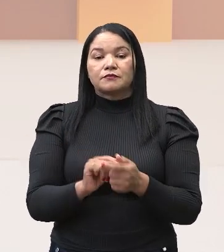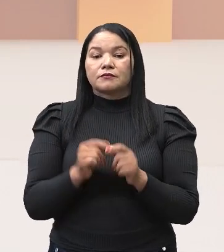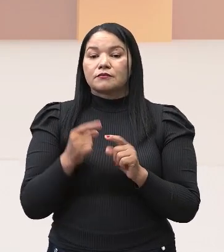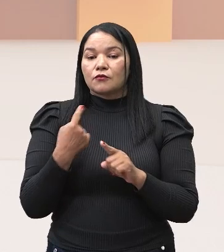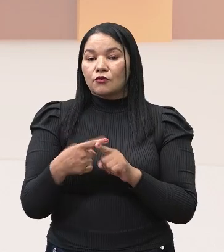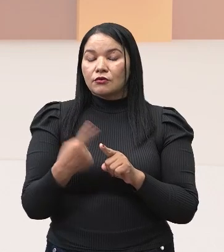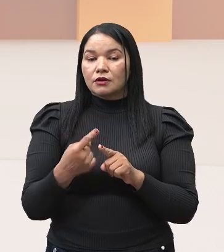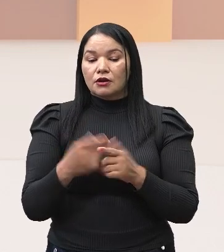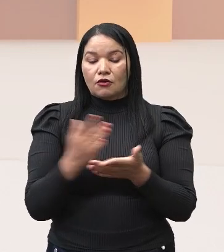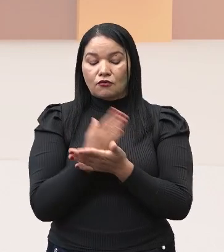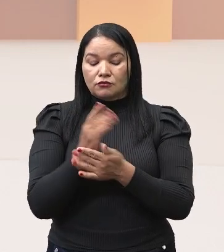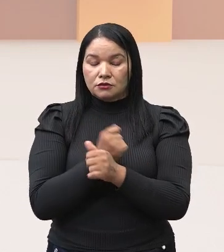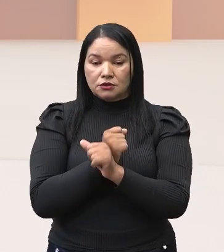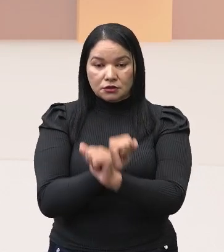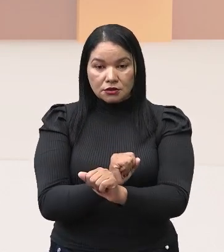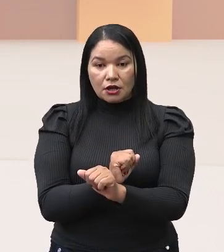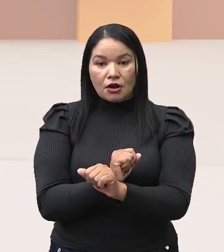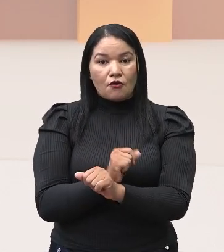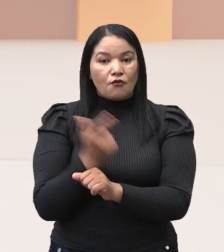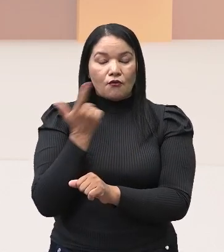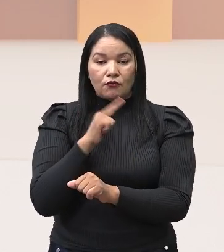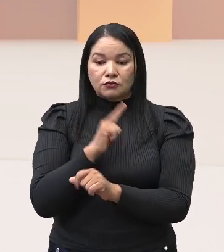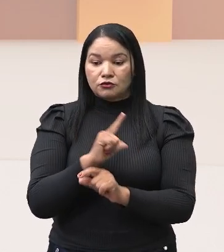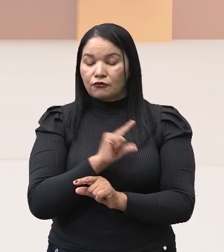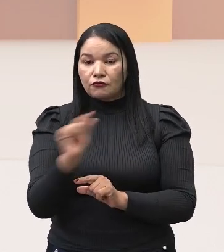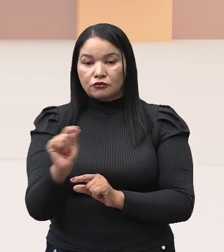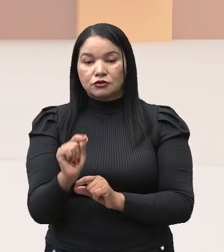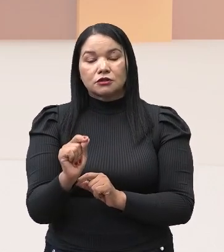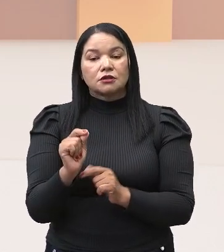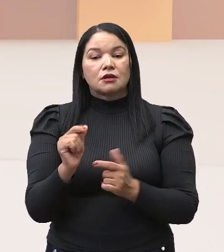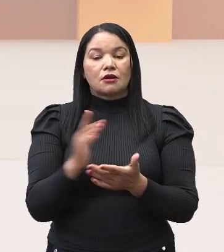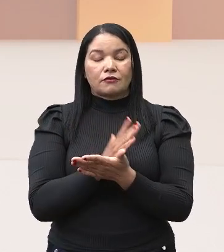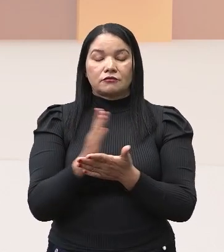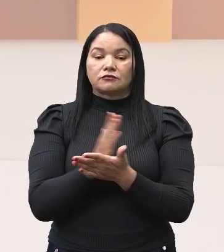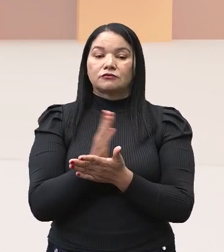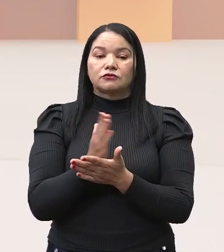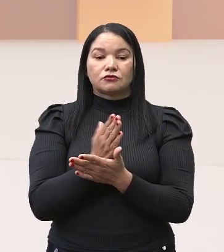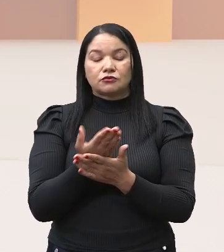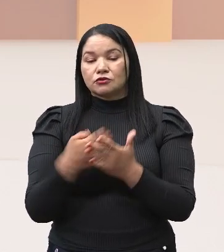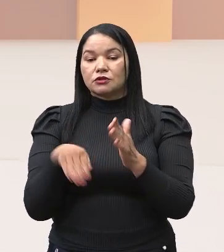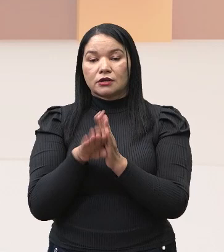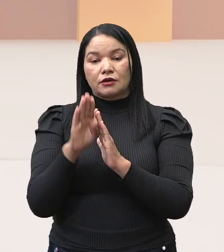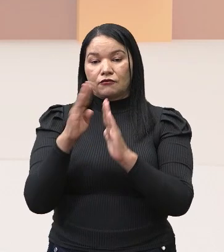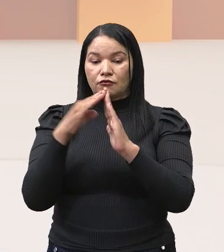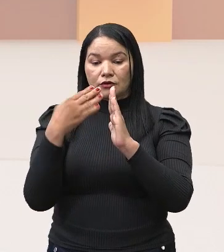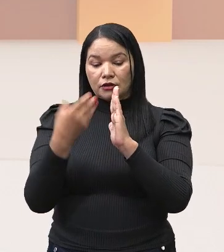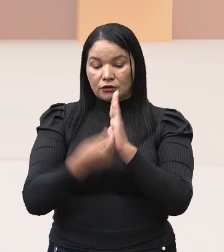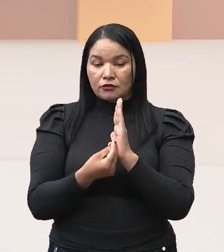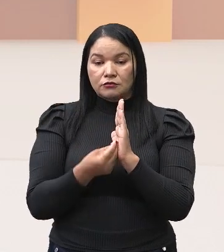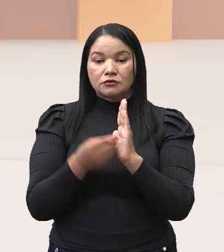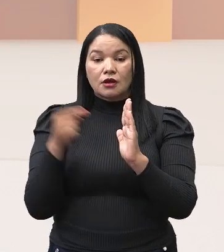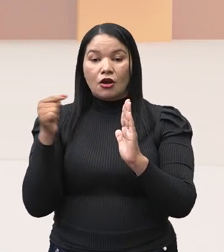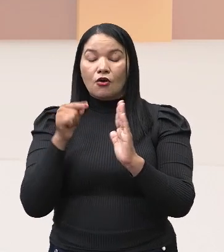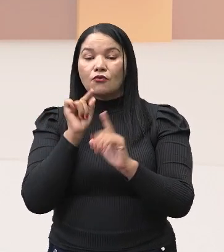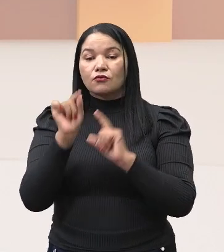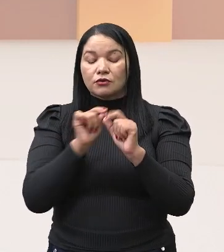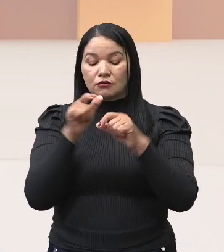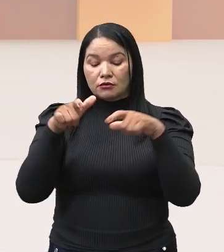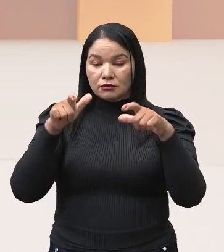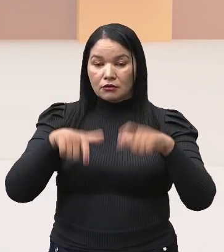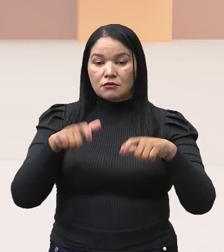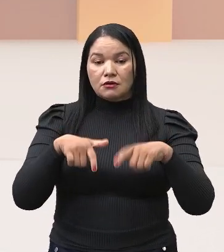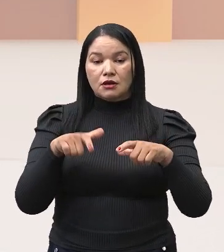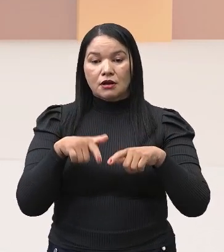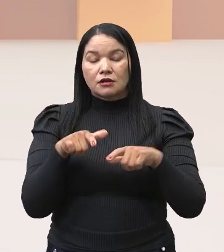conseguiam fugir, boa parte deles acabava se dirigindo aos quilombos. Quilombos eram os locais